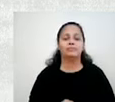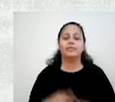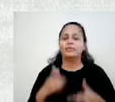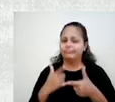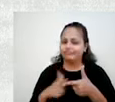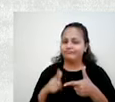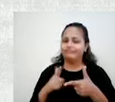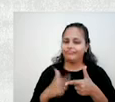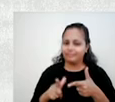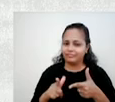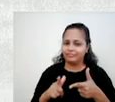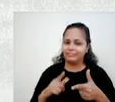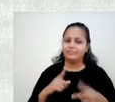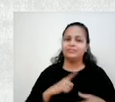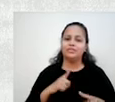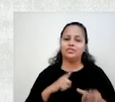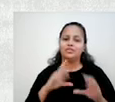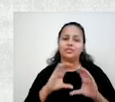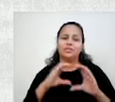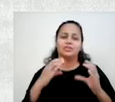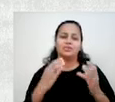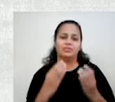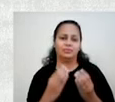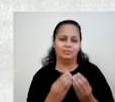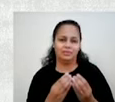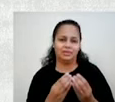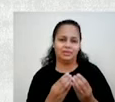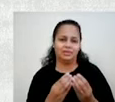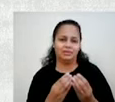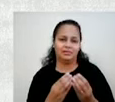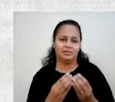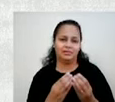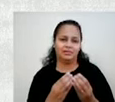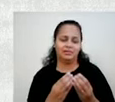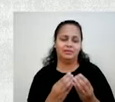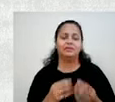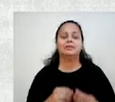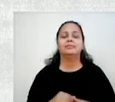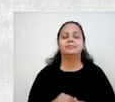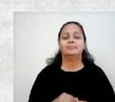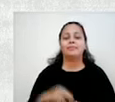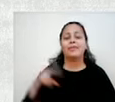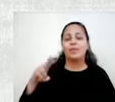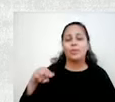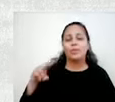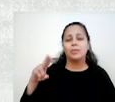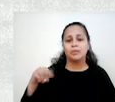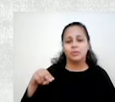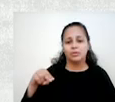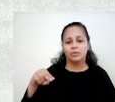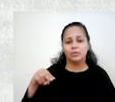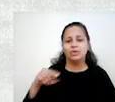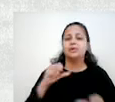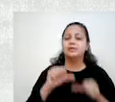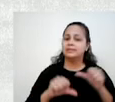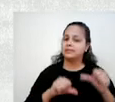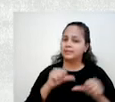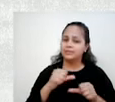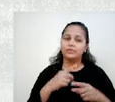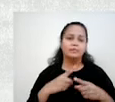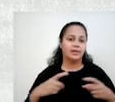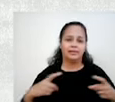conflitos que ocorriam entre essas comunidades na Península Ibérica, por exemplo, nunca se